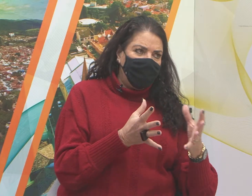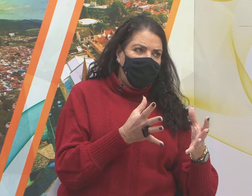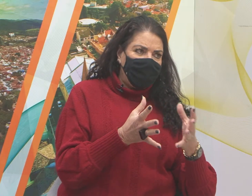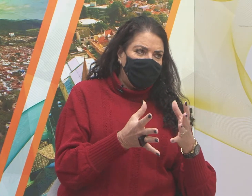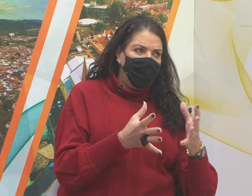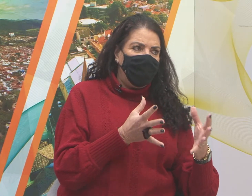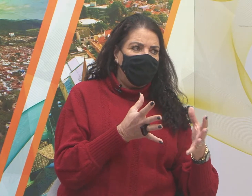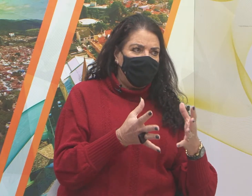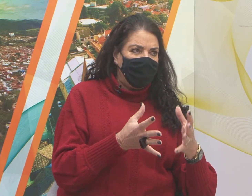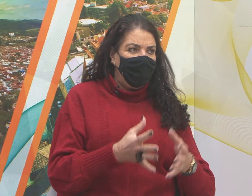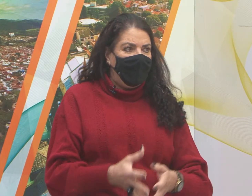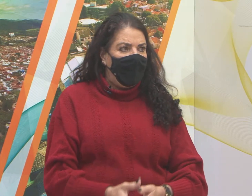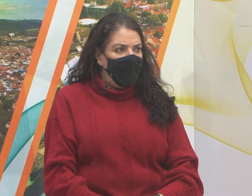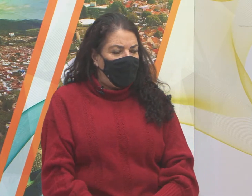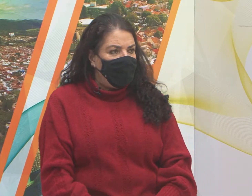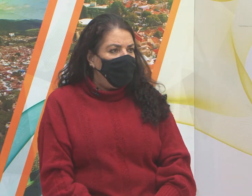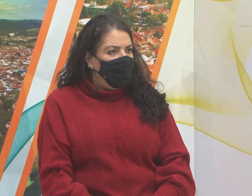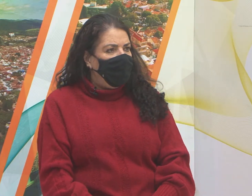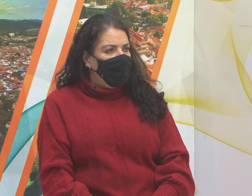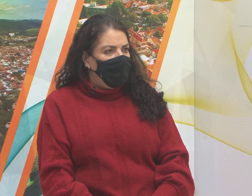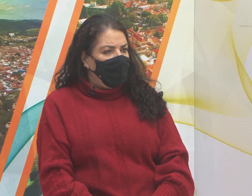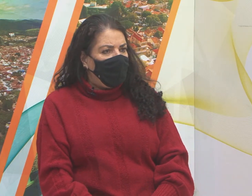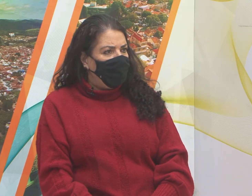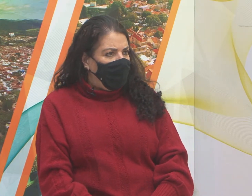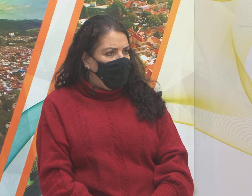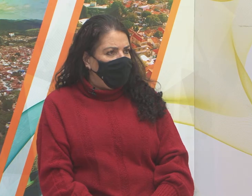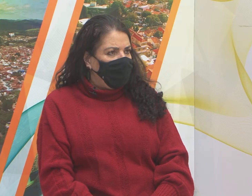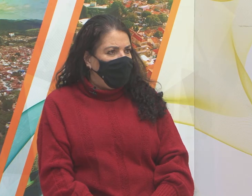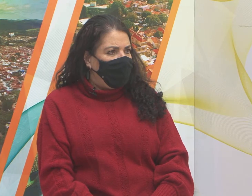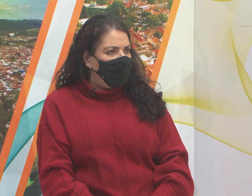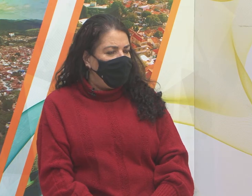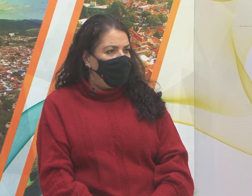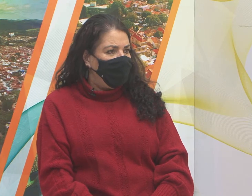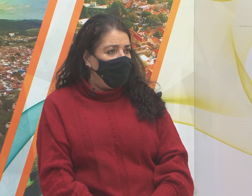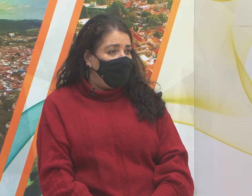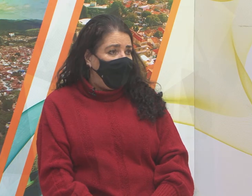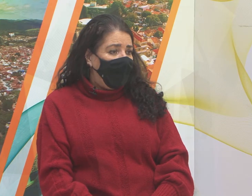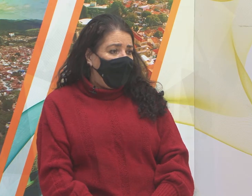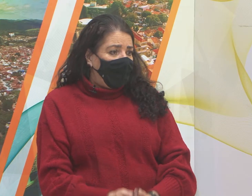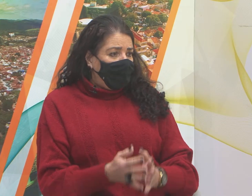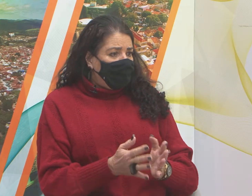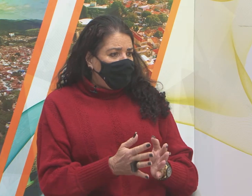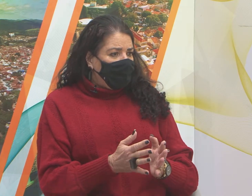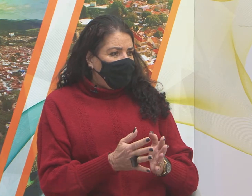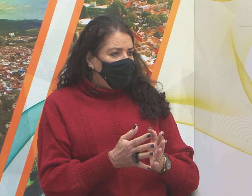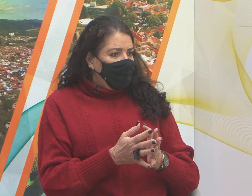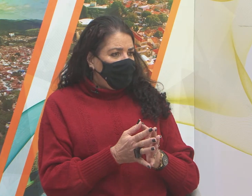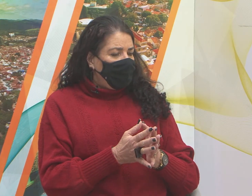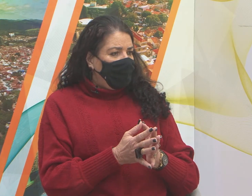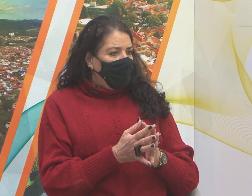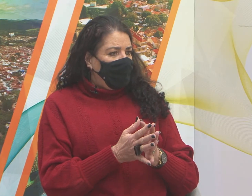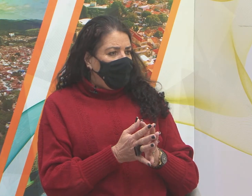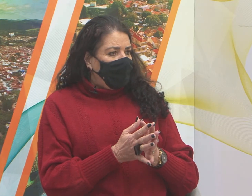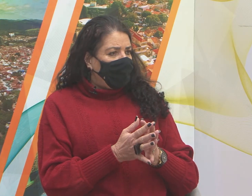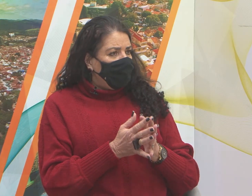estando junto, dá essa segurança para poder atuar, né, nessas situações. A maior parte das vezes é